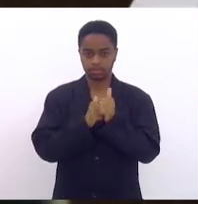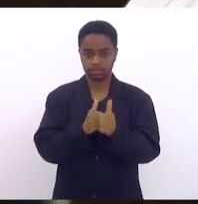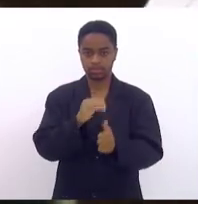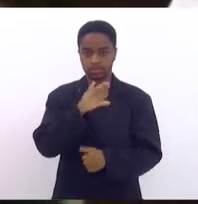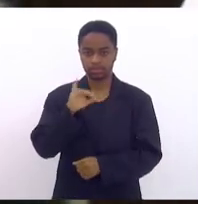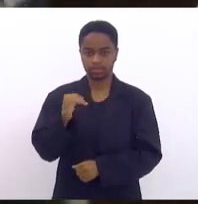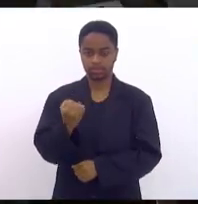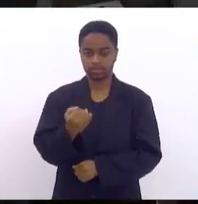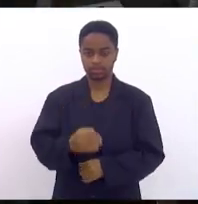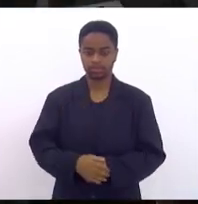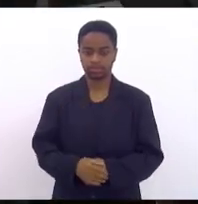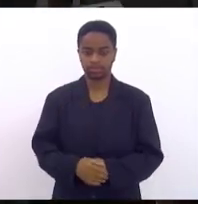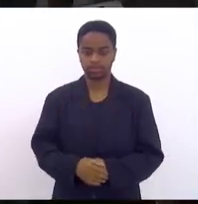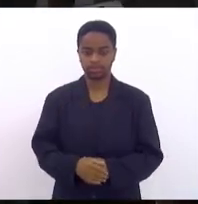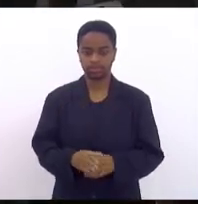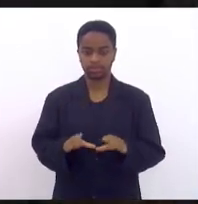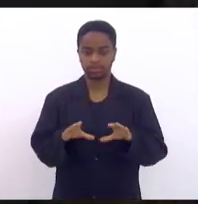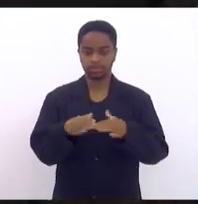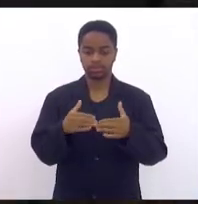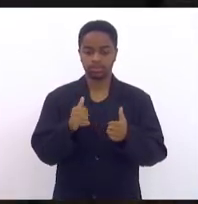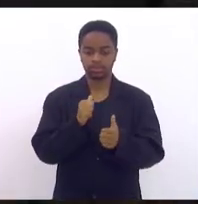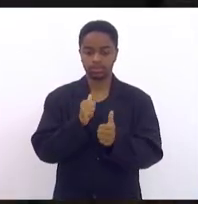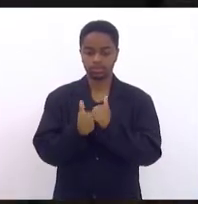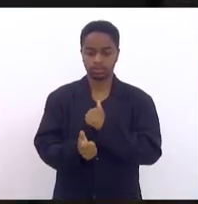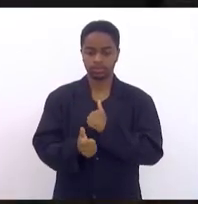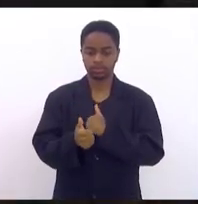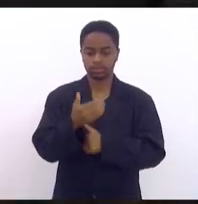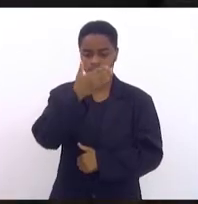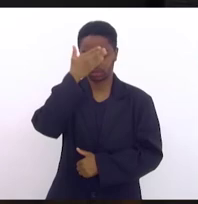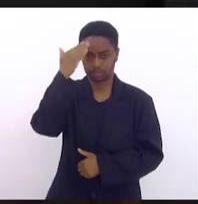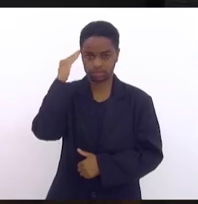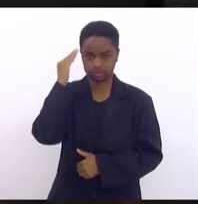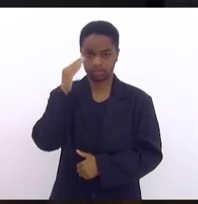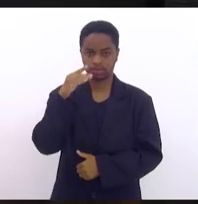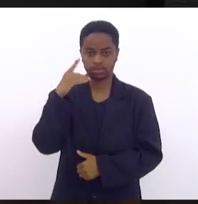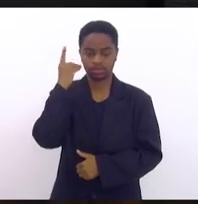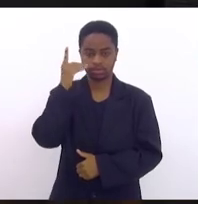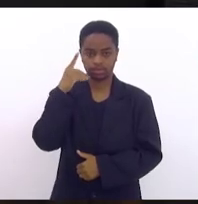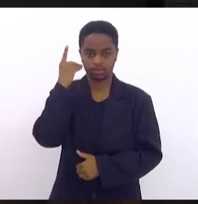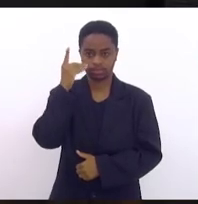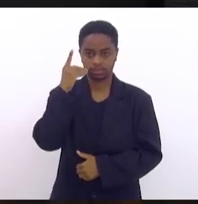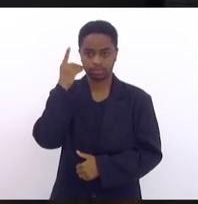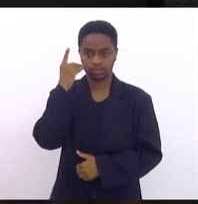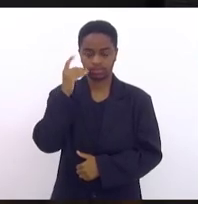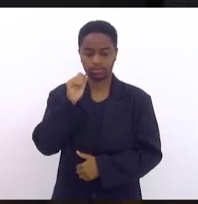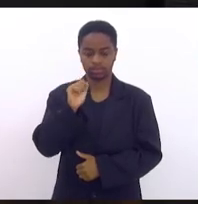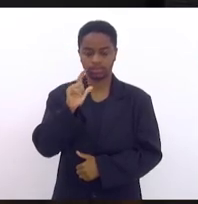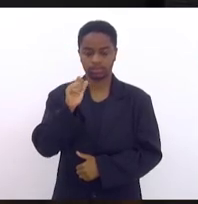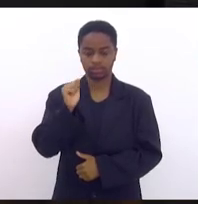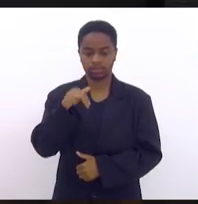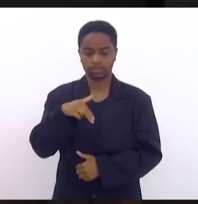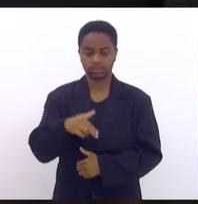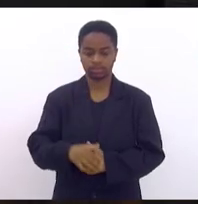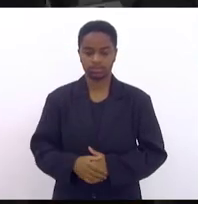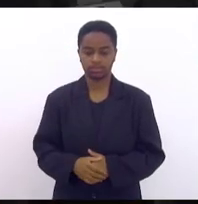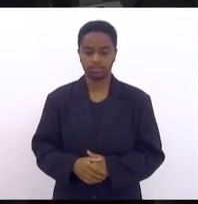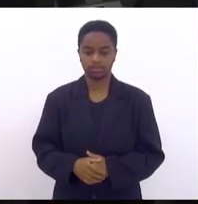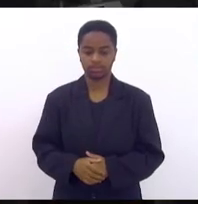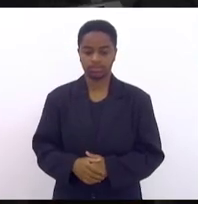CCJ. Pela Comissão de Esporte e Lazer, deputado Alan Lopes.